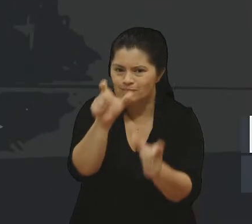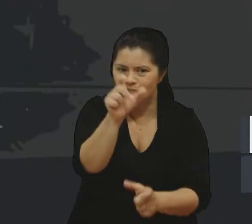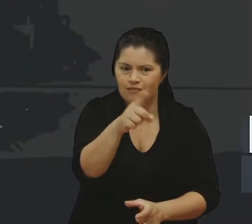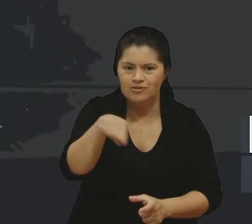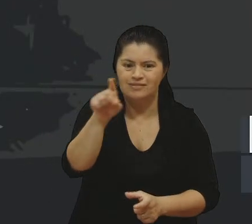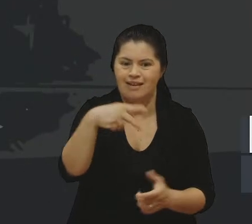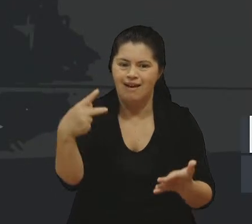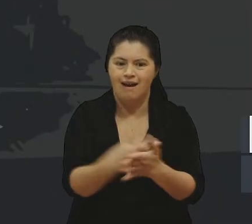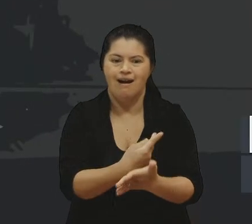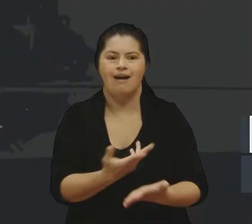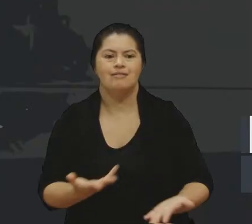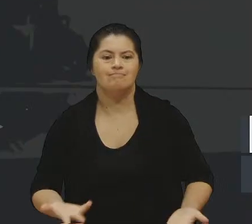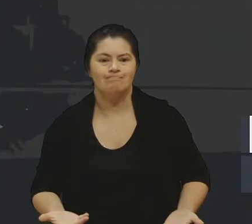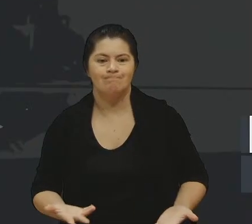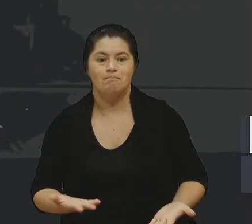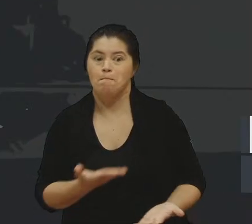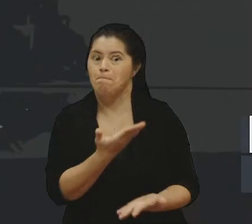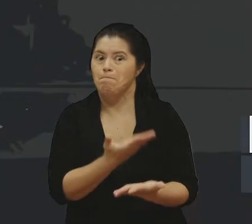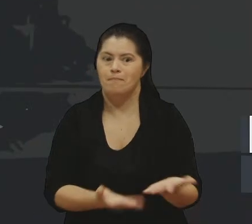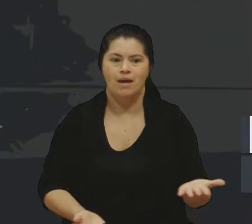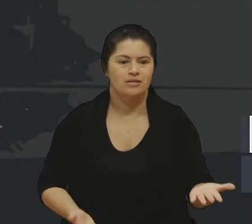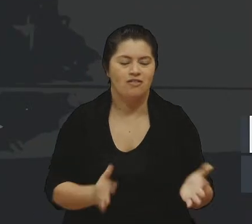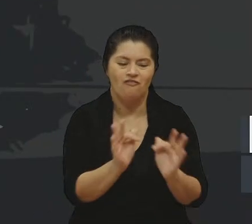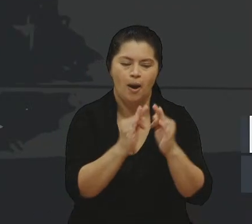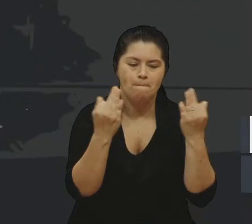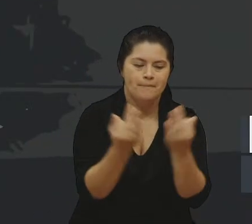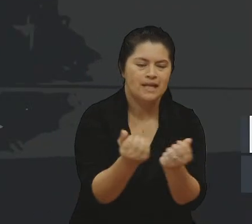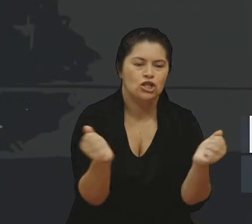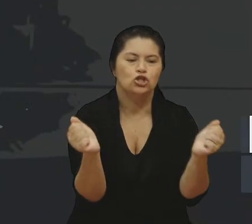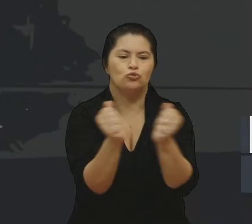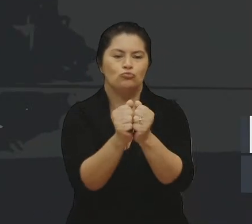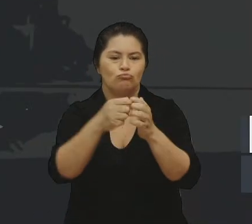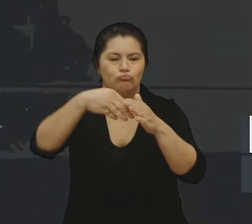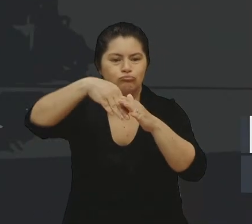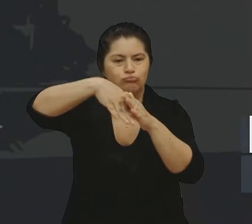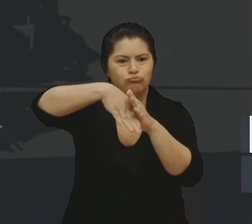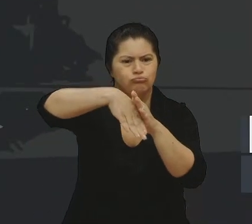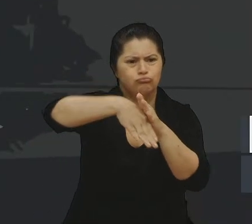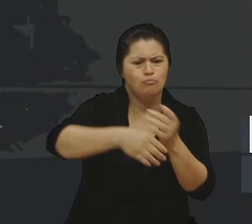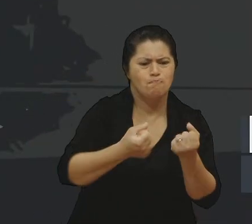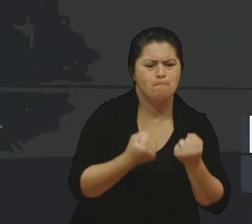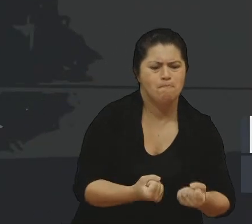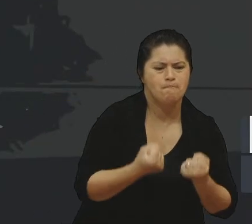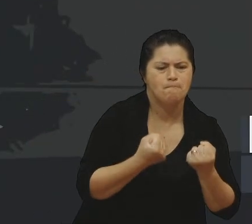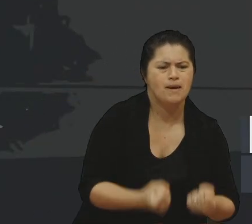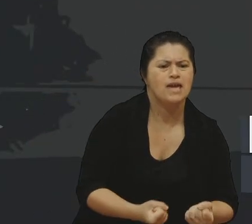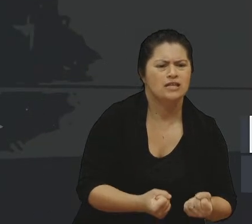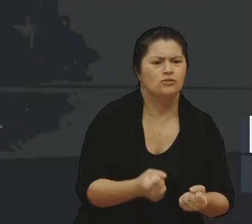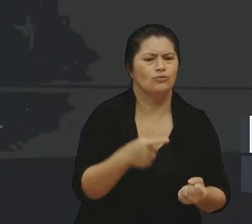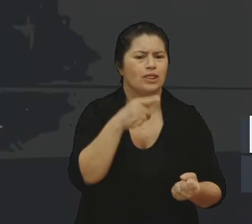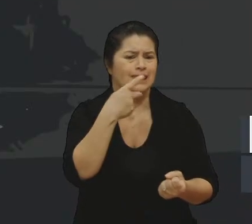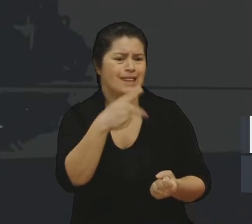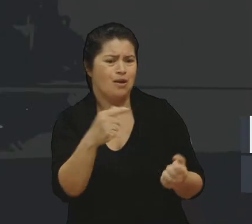errar, você erra, sua família vai junto. Ou seja, o peso do seu erro é muito grande. O peso do seu erro é muito grande.